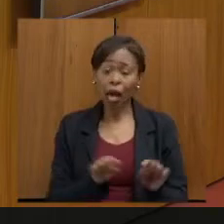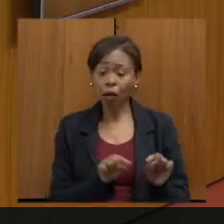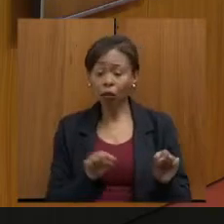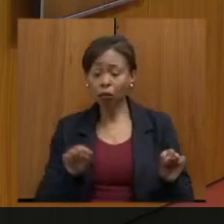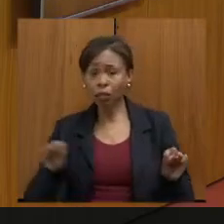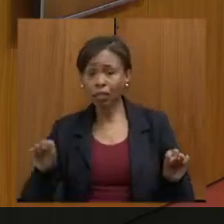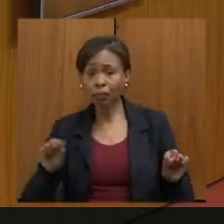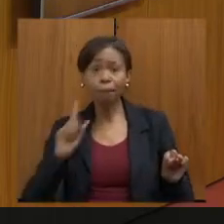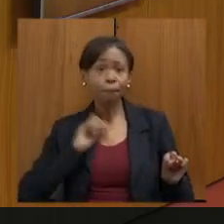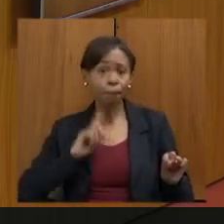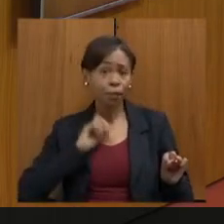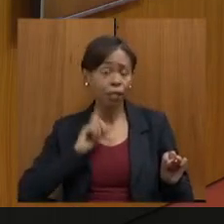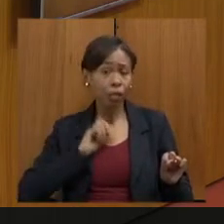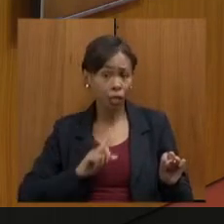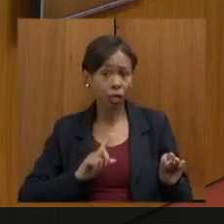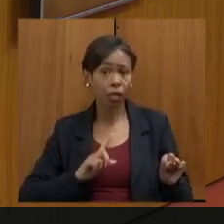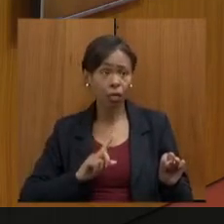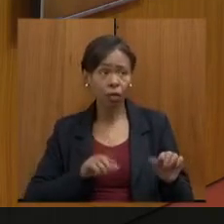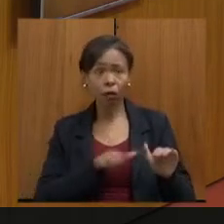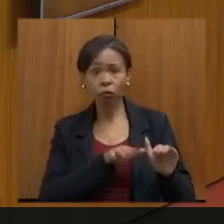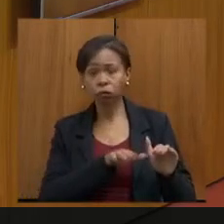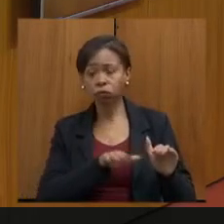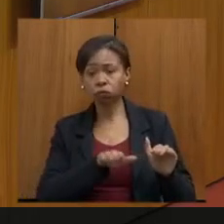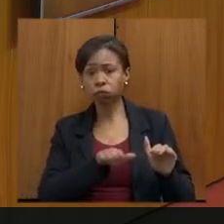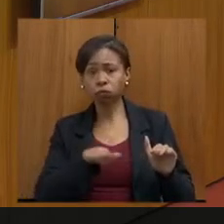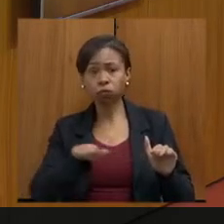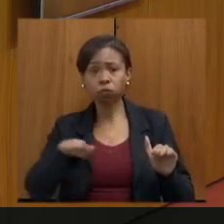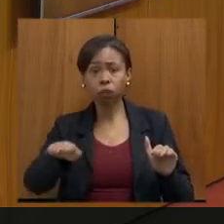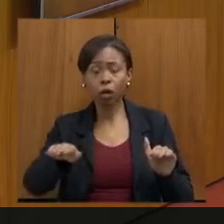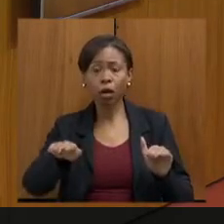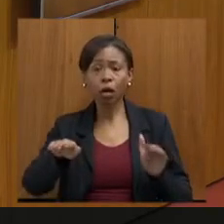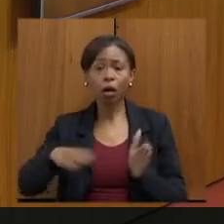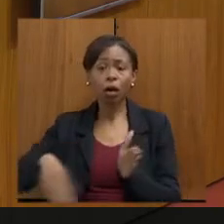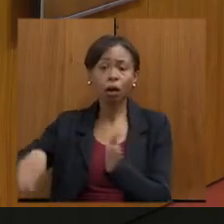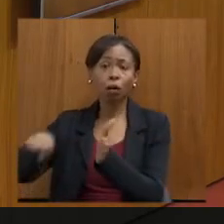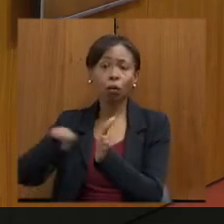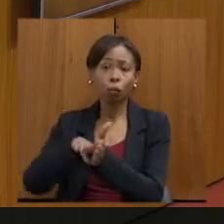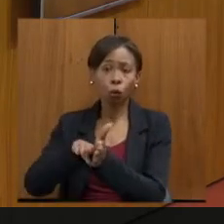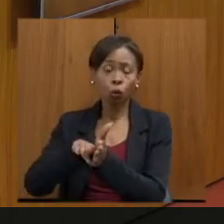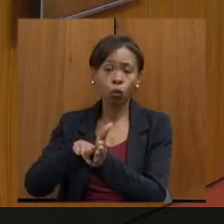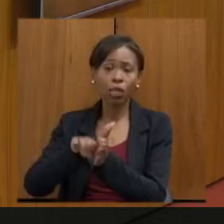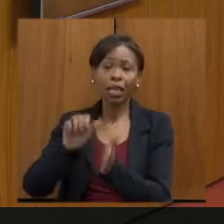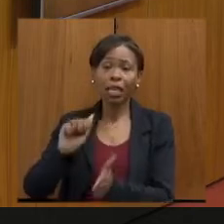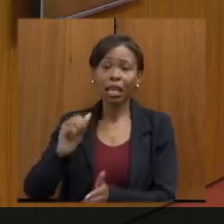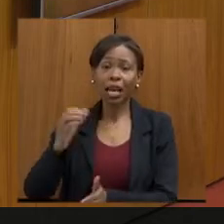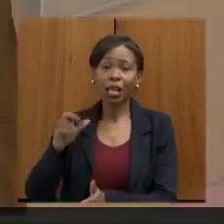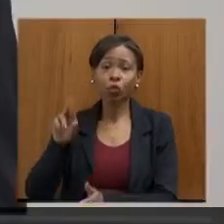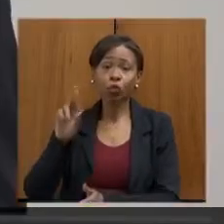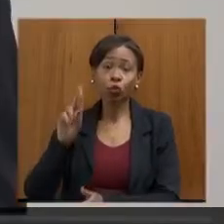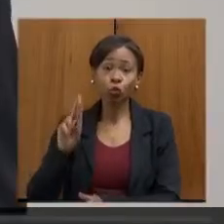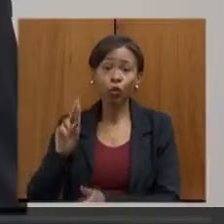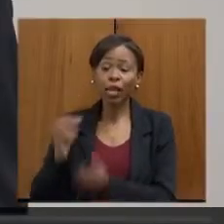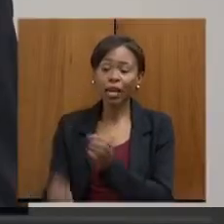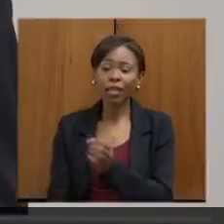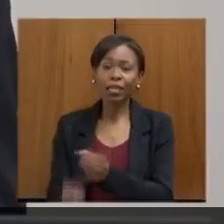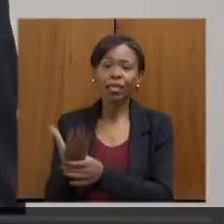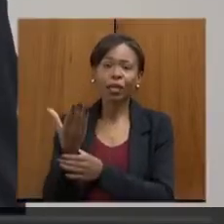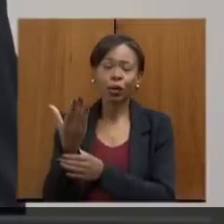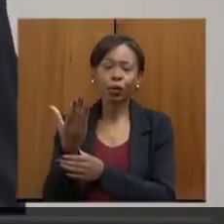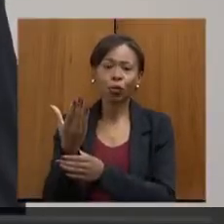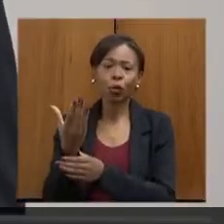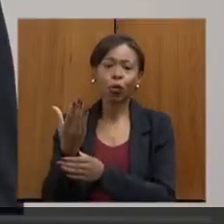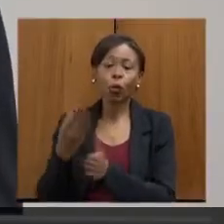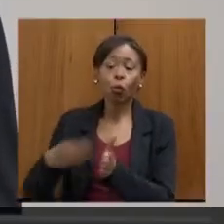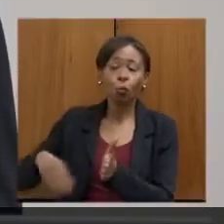Campos e agora nesse momento o povo de Aço tá construindo um Porto gelado e que